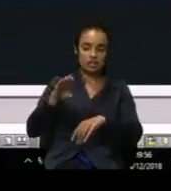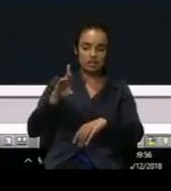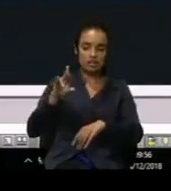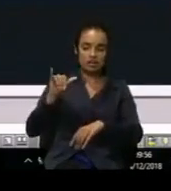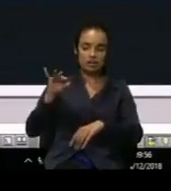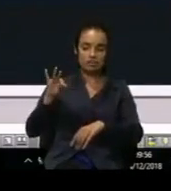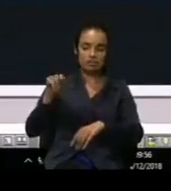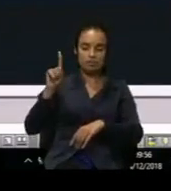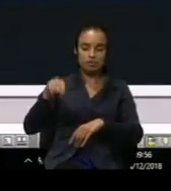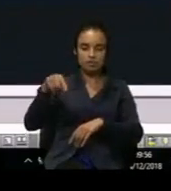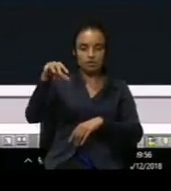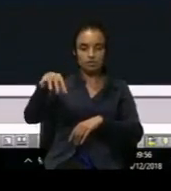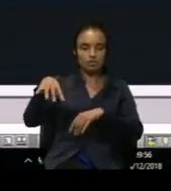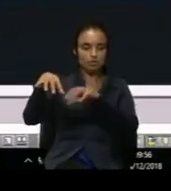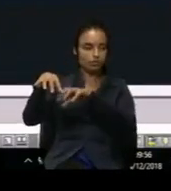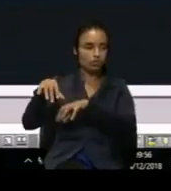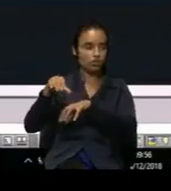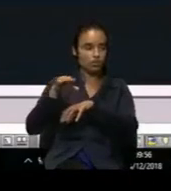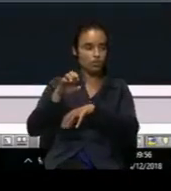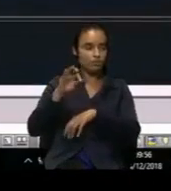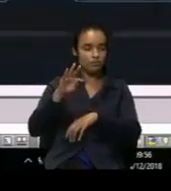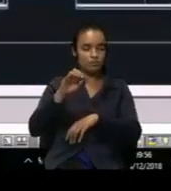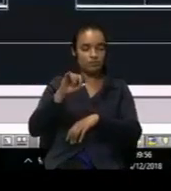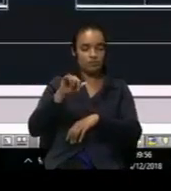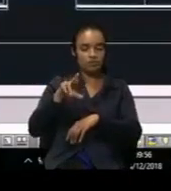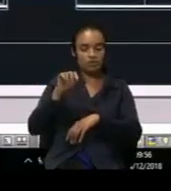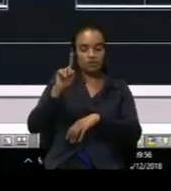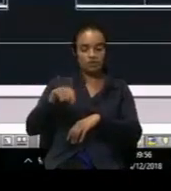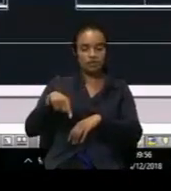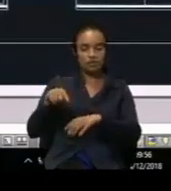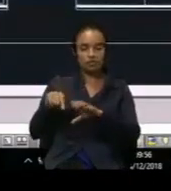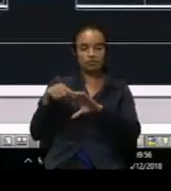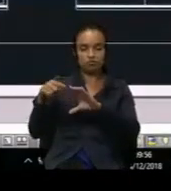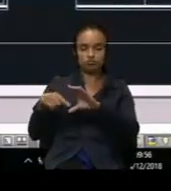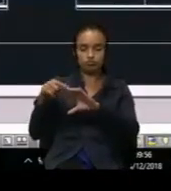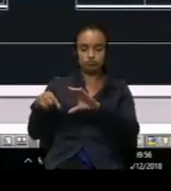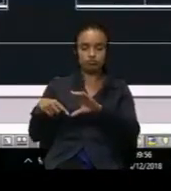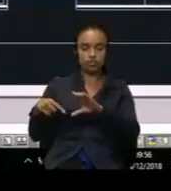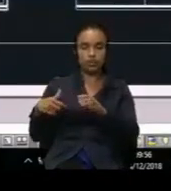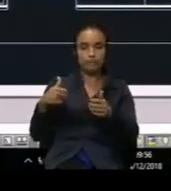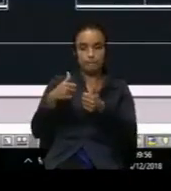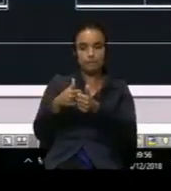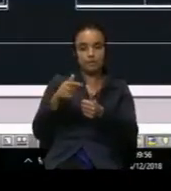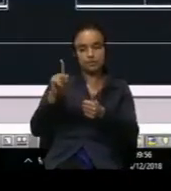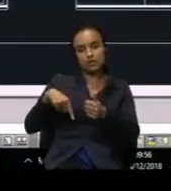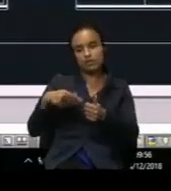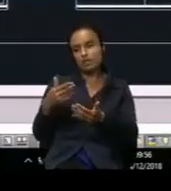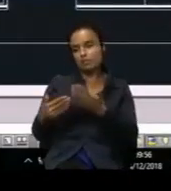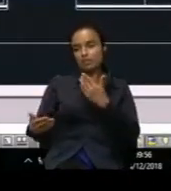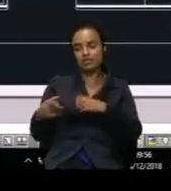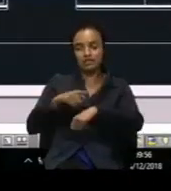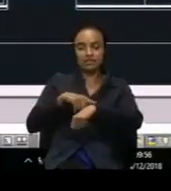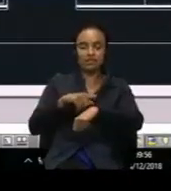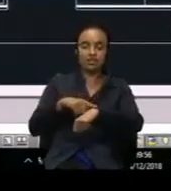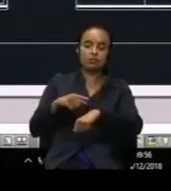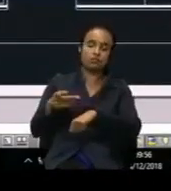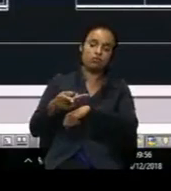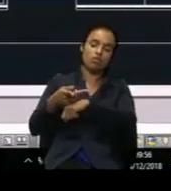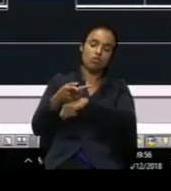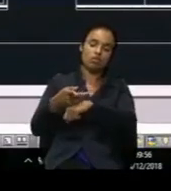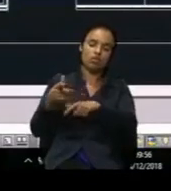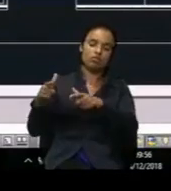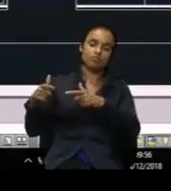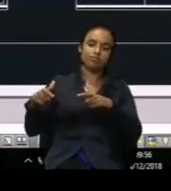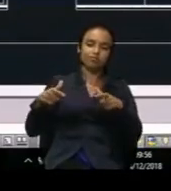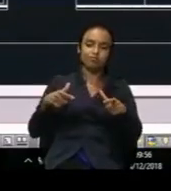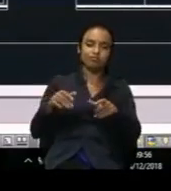Tá? Aqui a gente vai deixar a betoneira próximo. Depósito para despejar o cimento, né? Os sacos de cimento. Então,